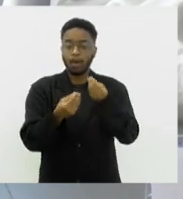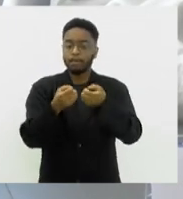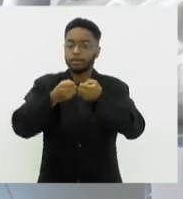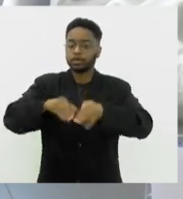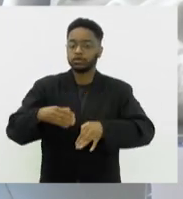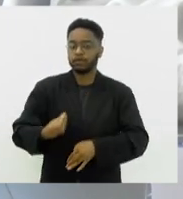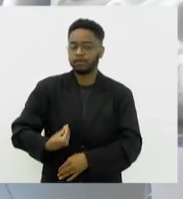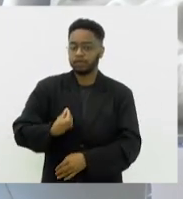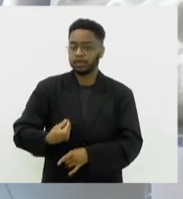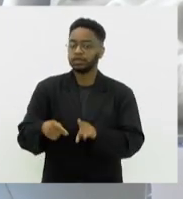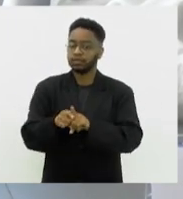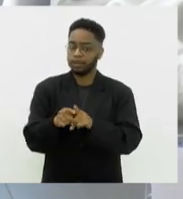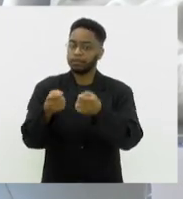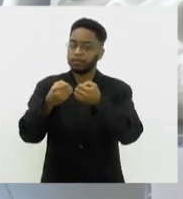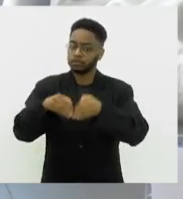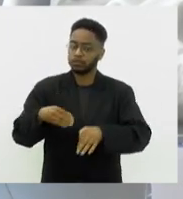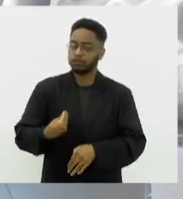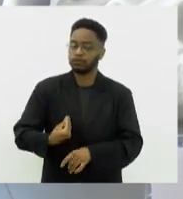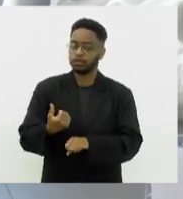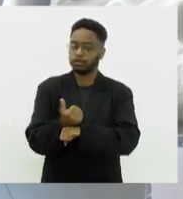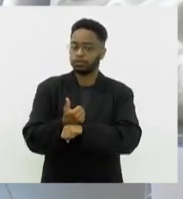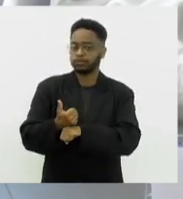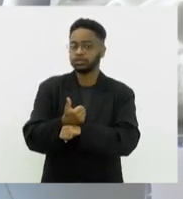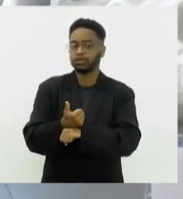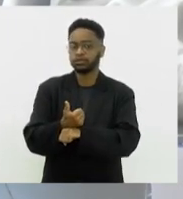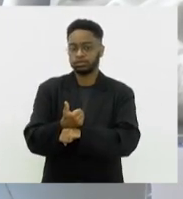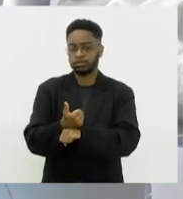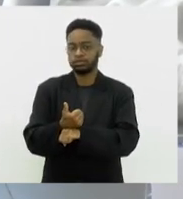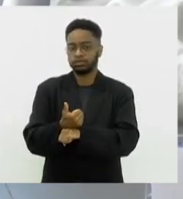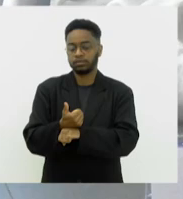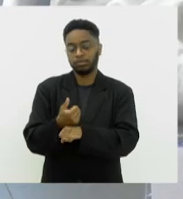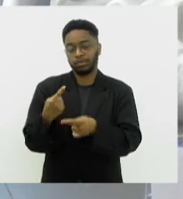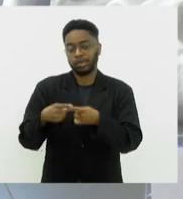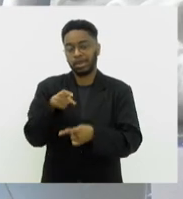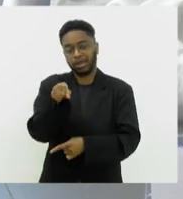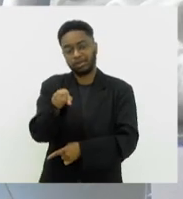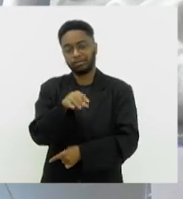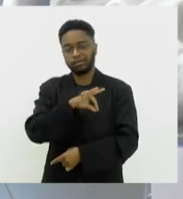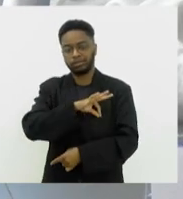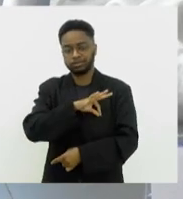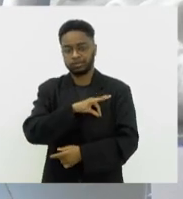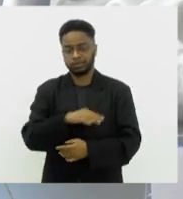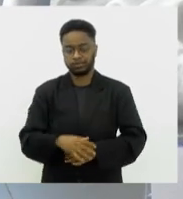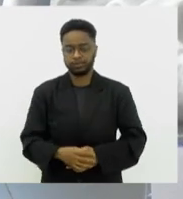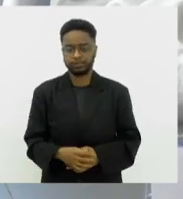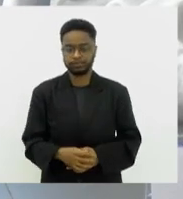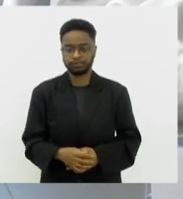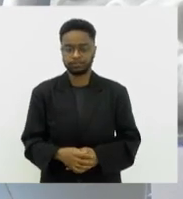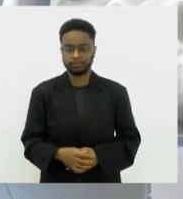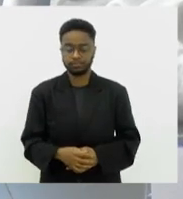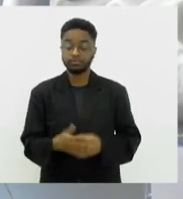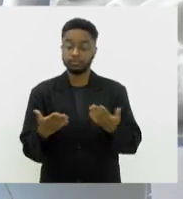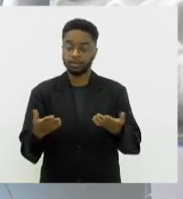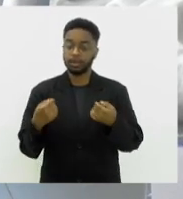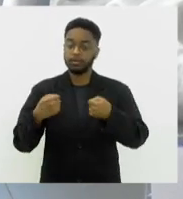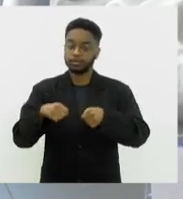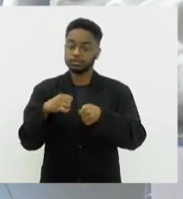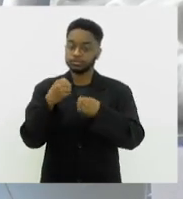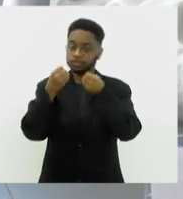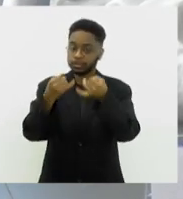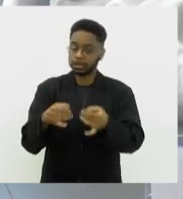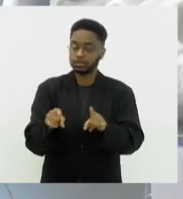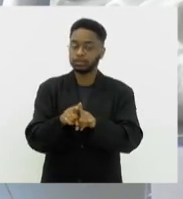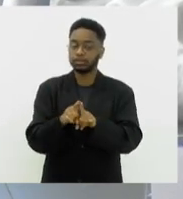Inclusive a sua vida profissional no âmbito enquanto um policial militar então é oportuno destacar também as